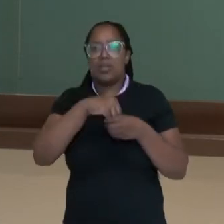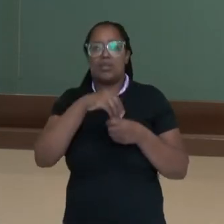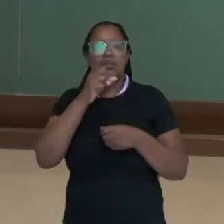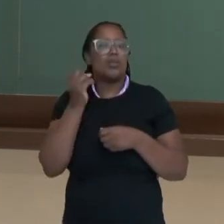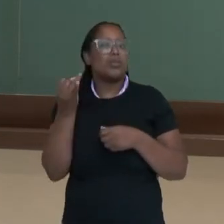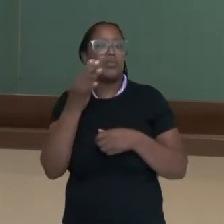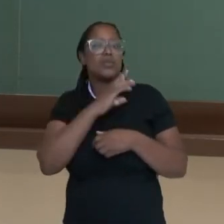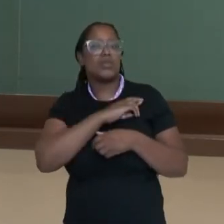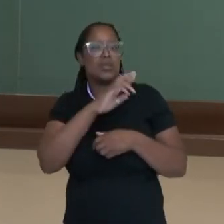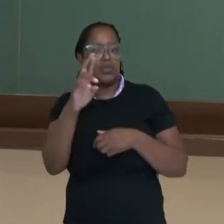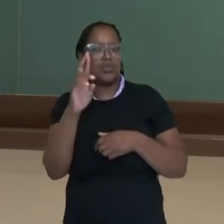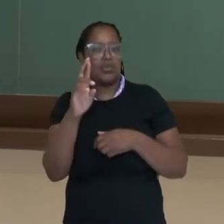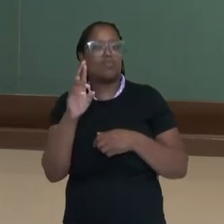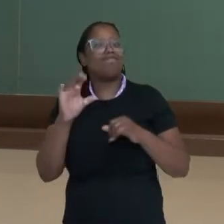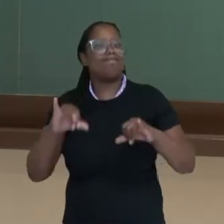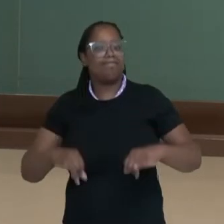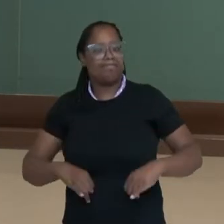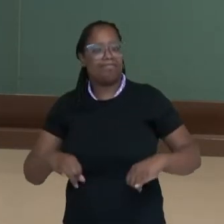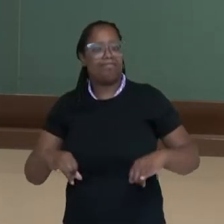sofrem.